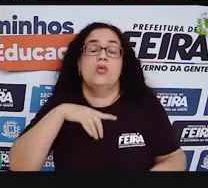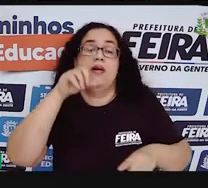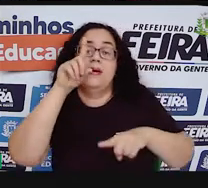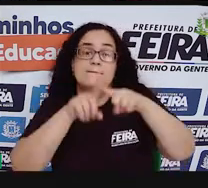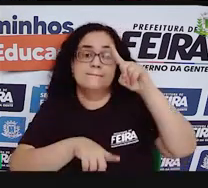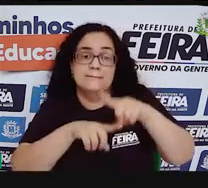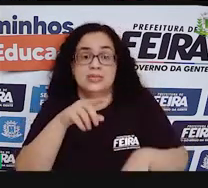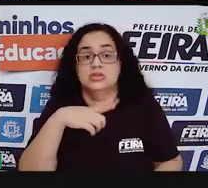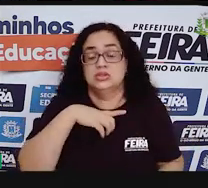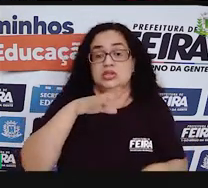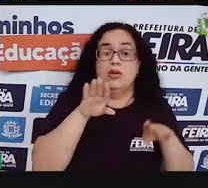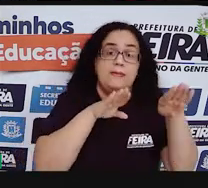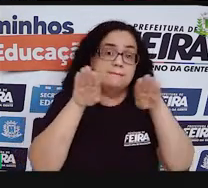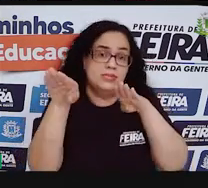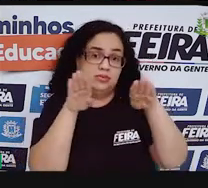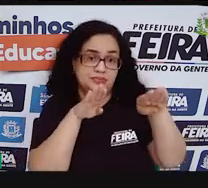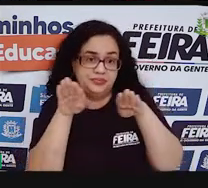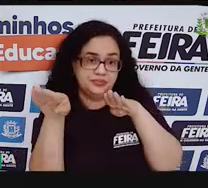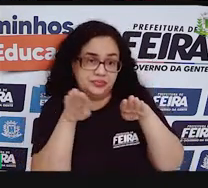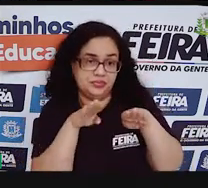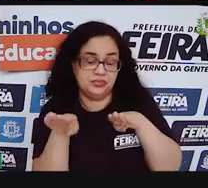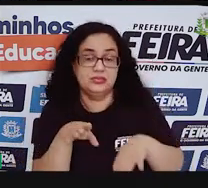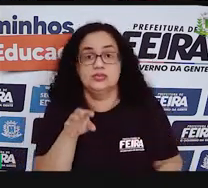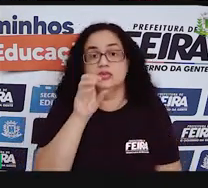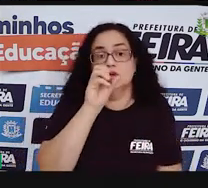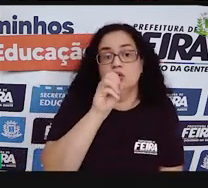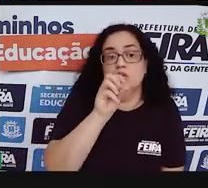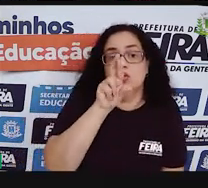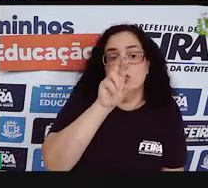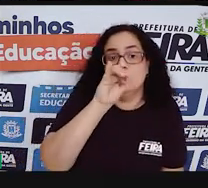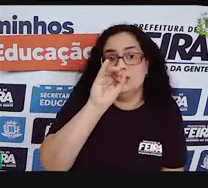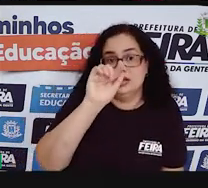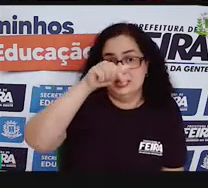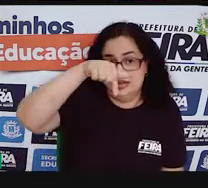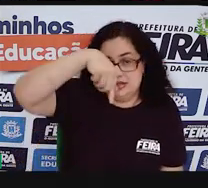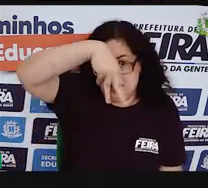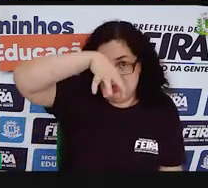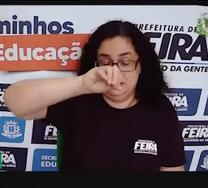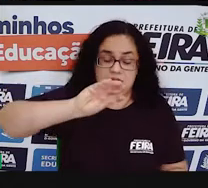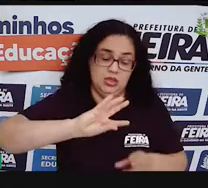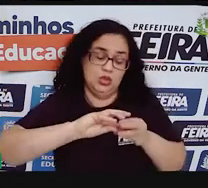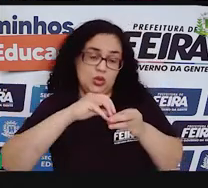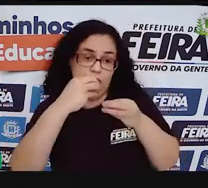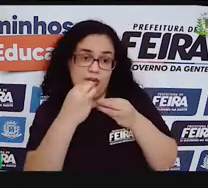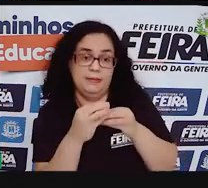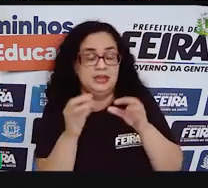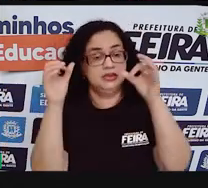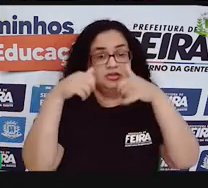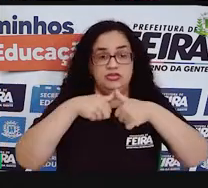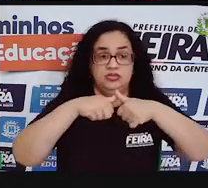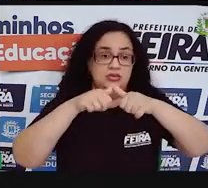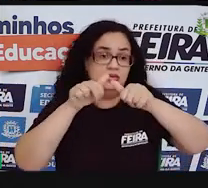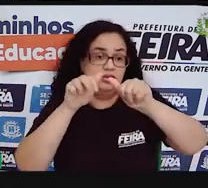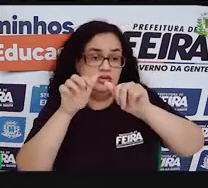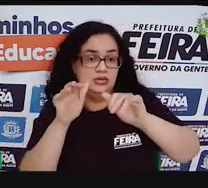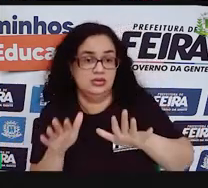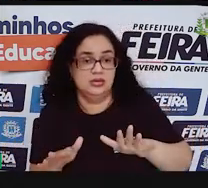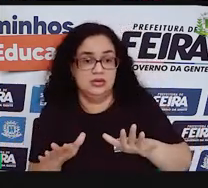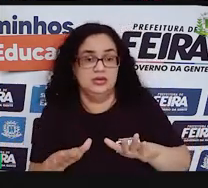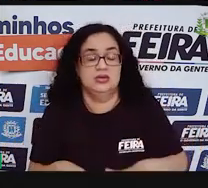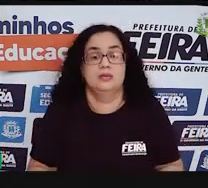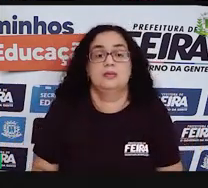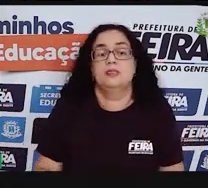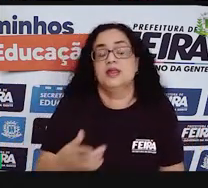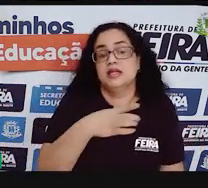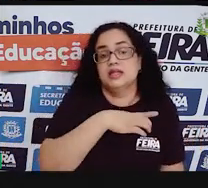material ele vai ser movimentado, no caso do origami, aí o papel chega a ser dobrado, mas a estrutura dele ele é